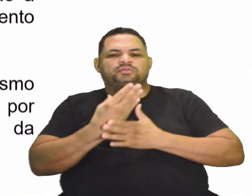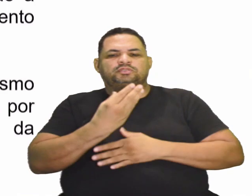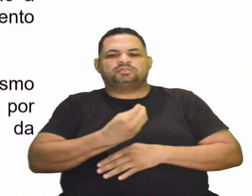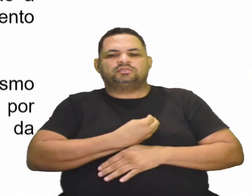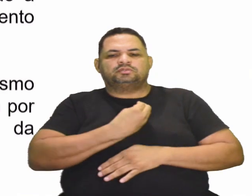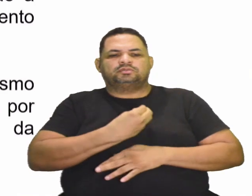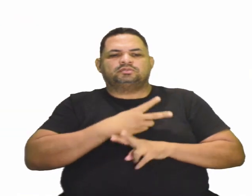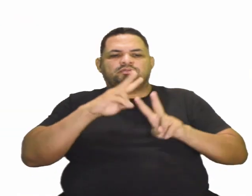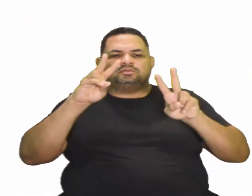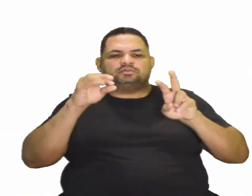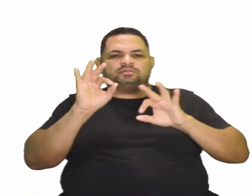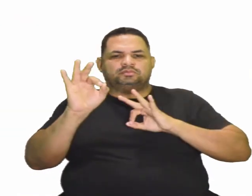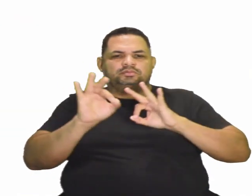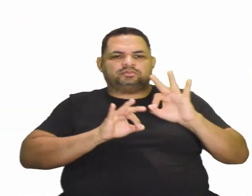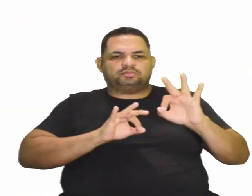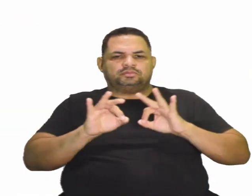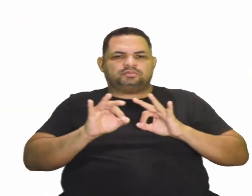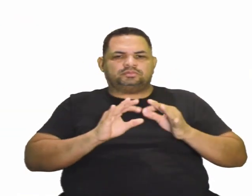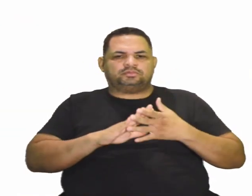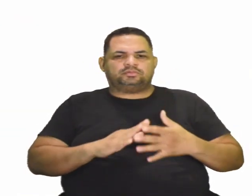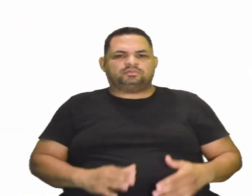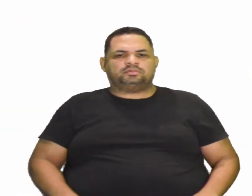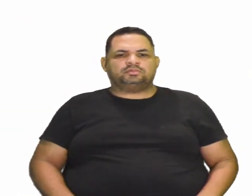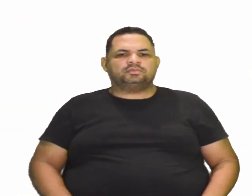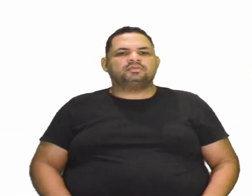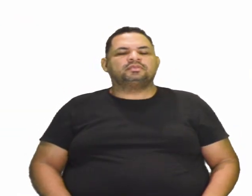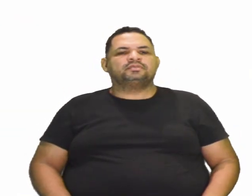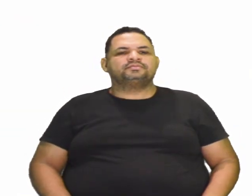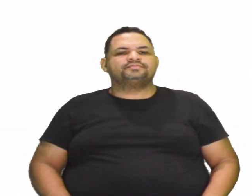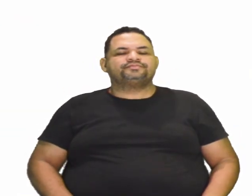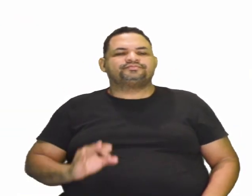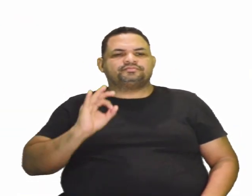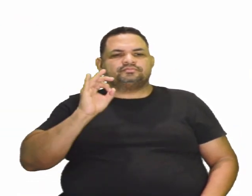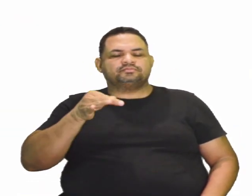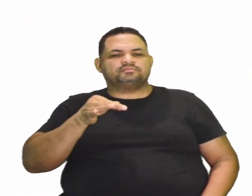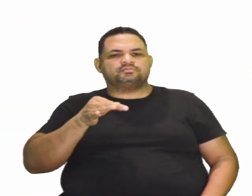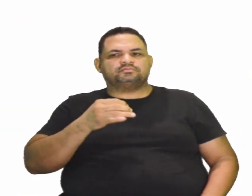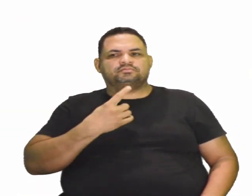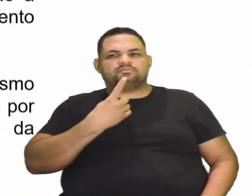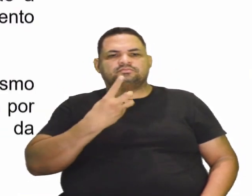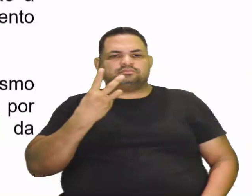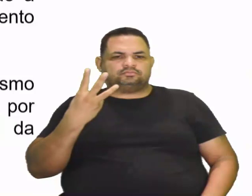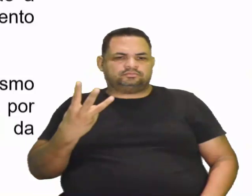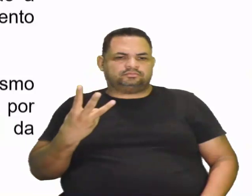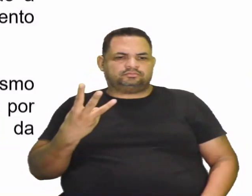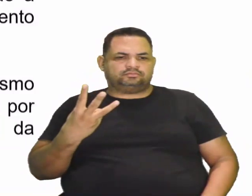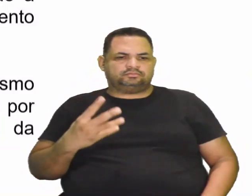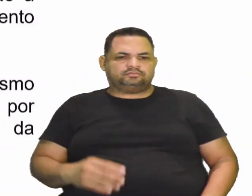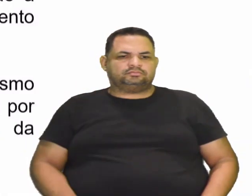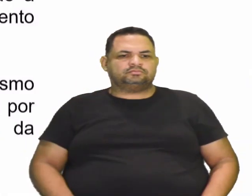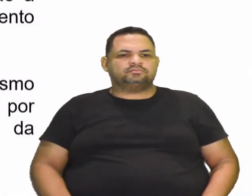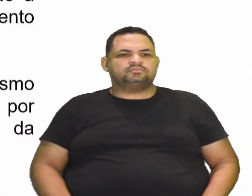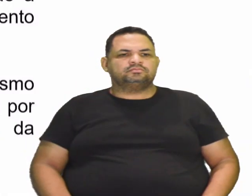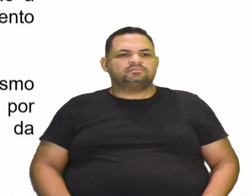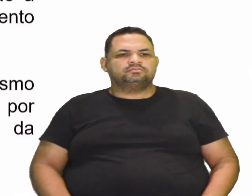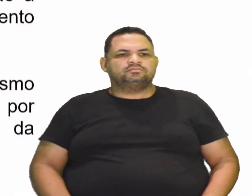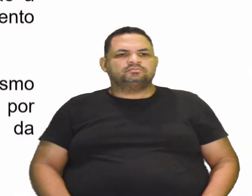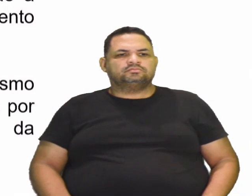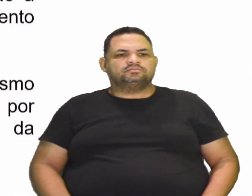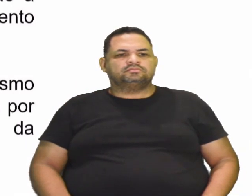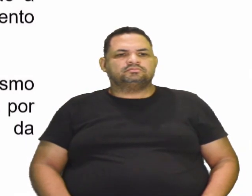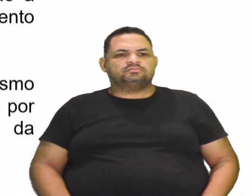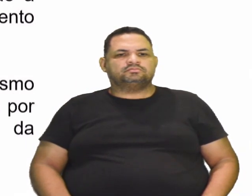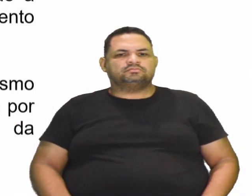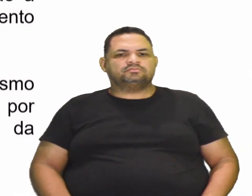composição. Então, estudantes, estão corretas somente a 1 e 3. Vamos ver aqui. 1 e